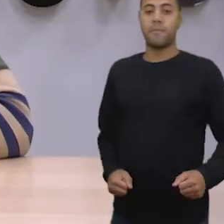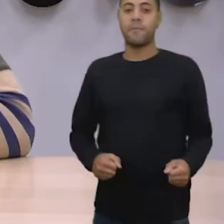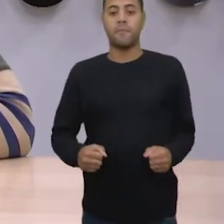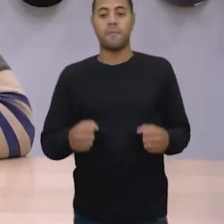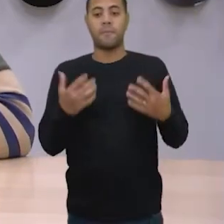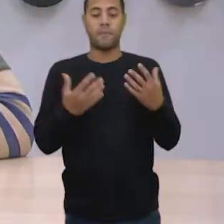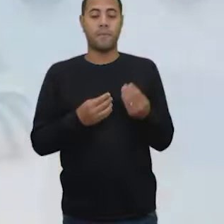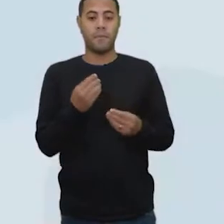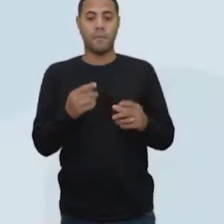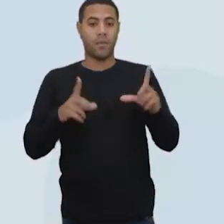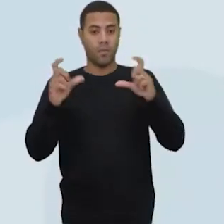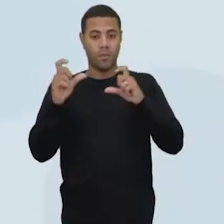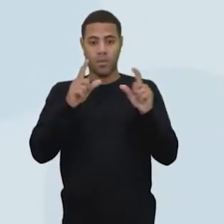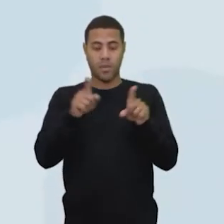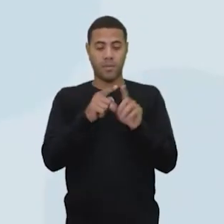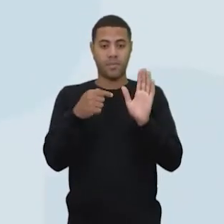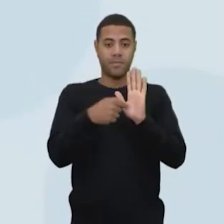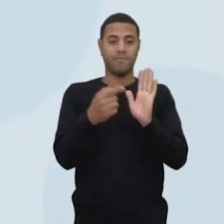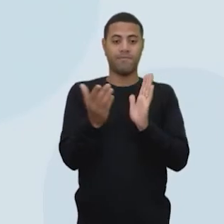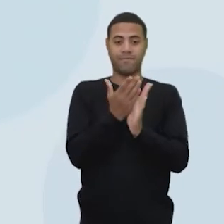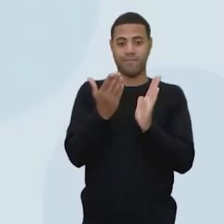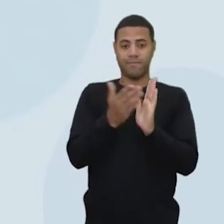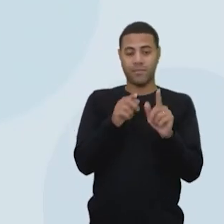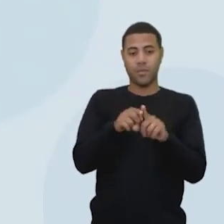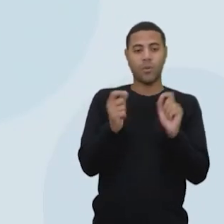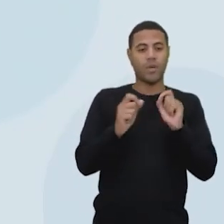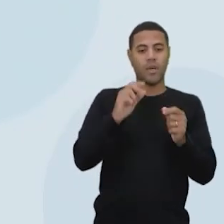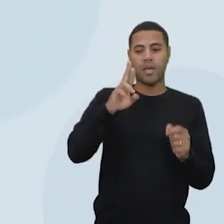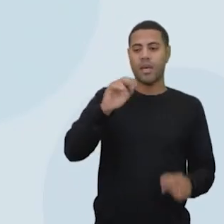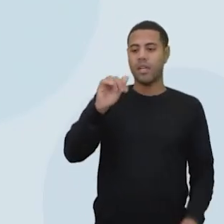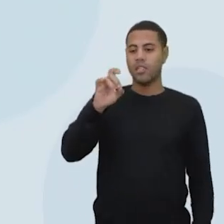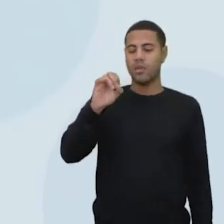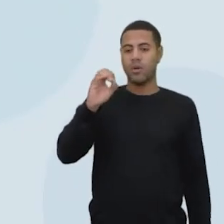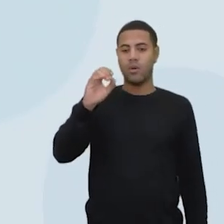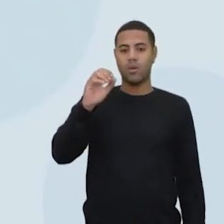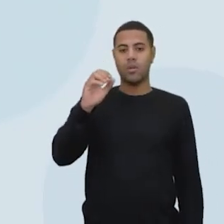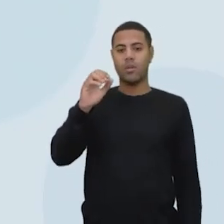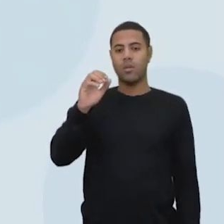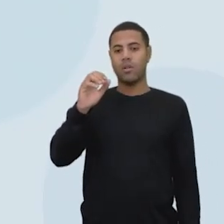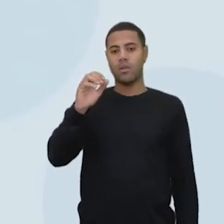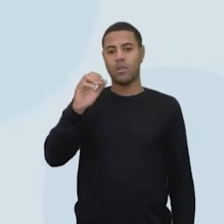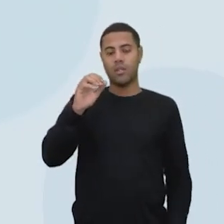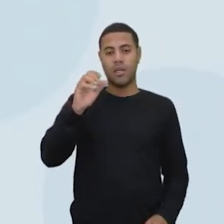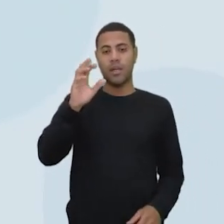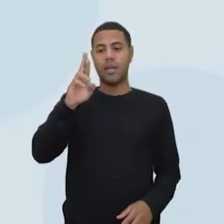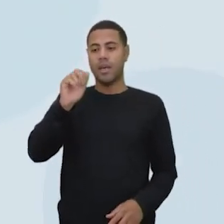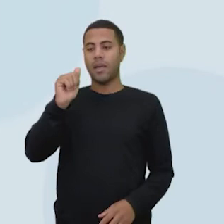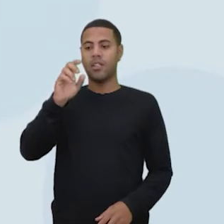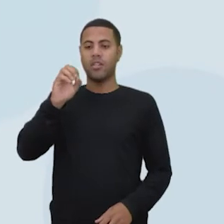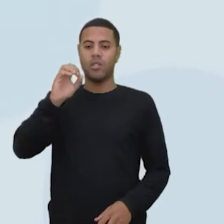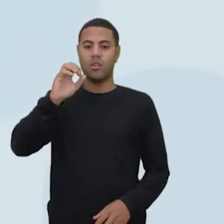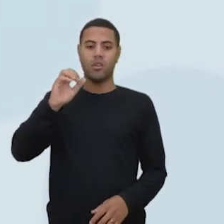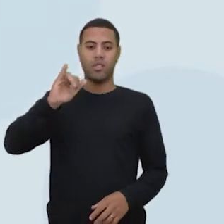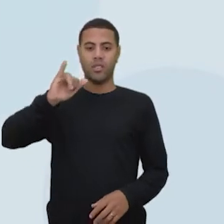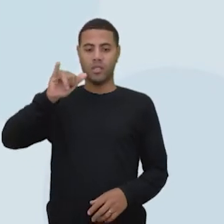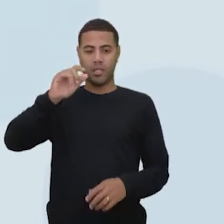uma fotinho do caderninho dela, que é radioativa até hoje, né? Essa mulher maravilhosa ali que ganhou, foi